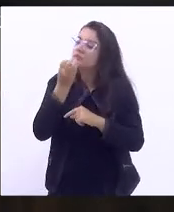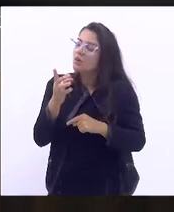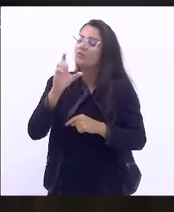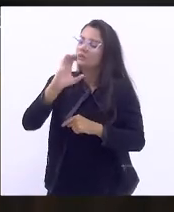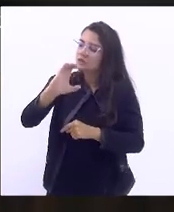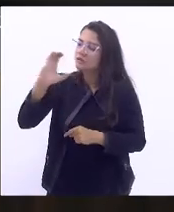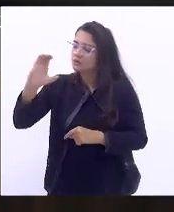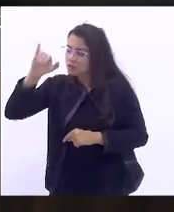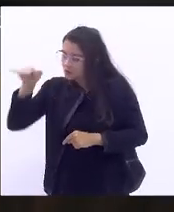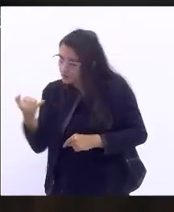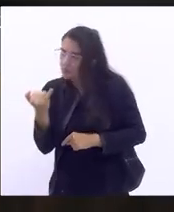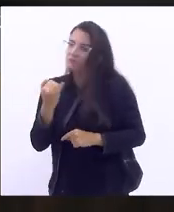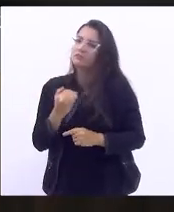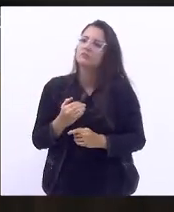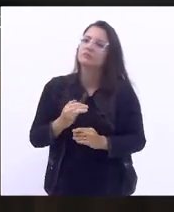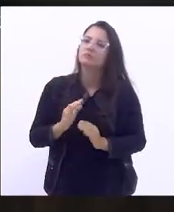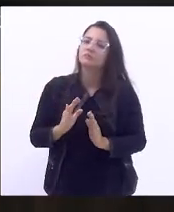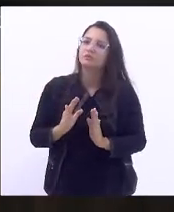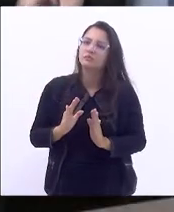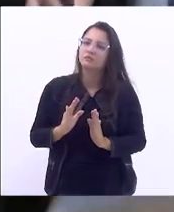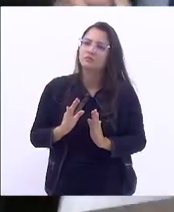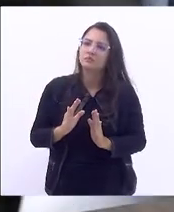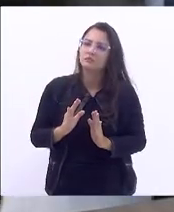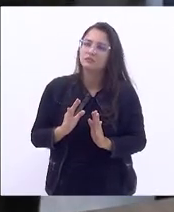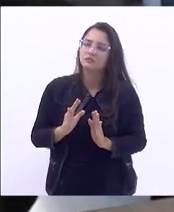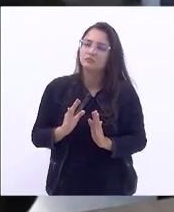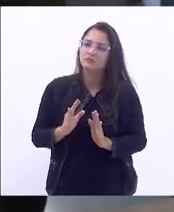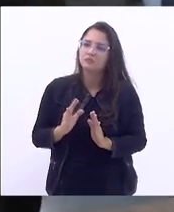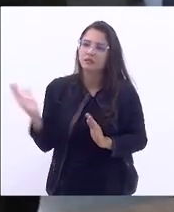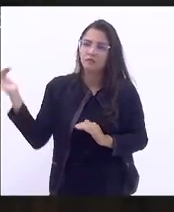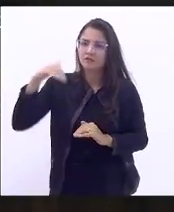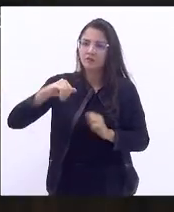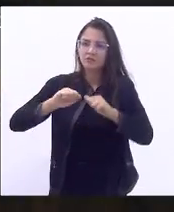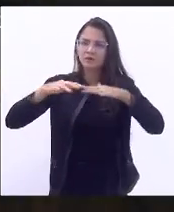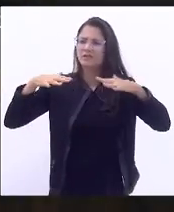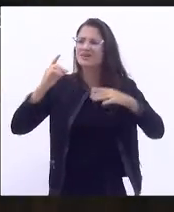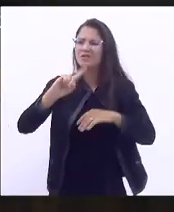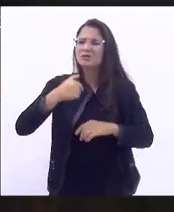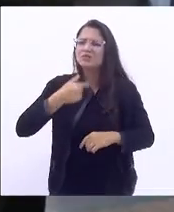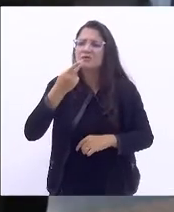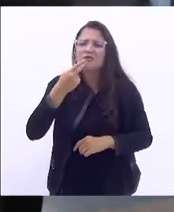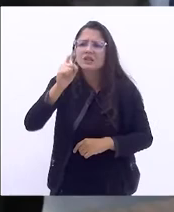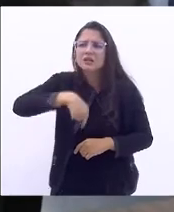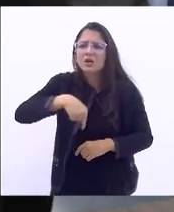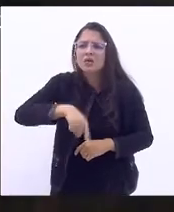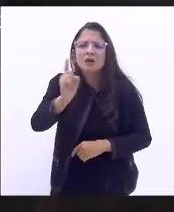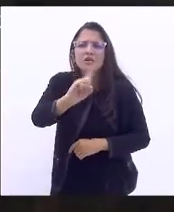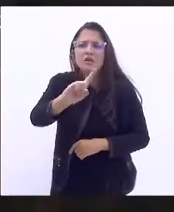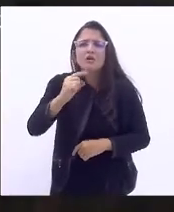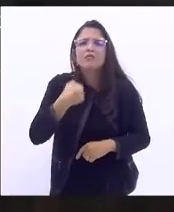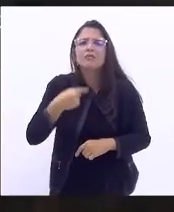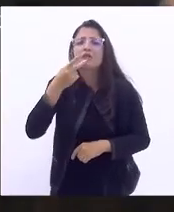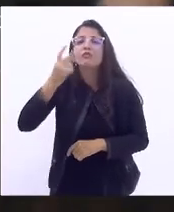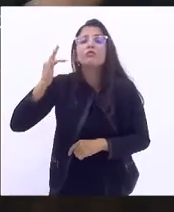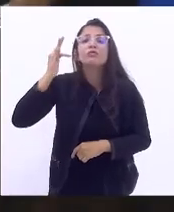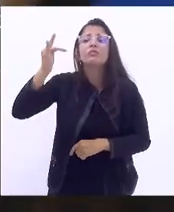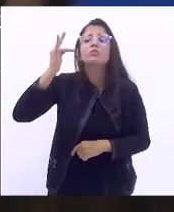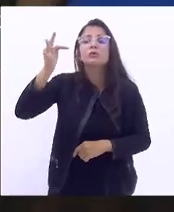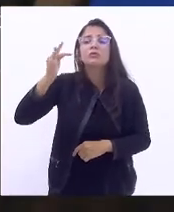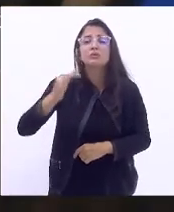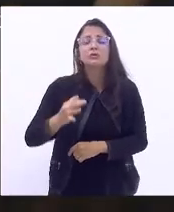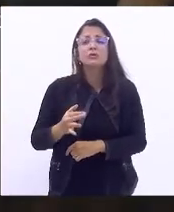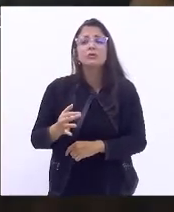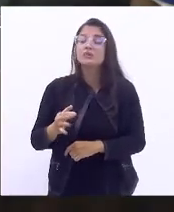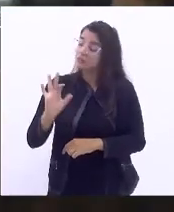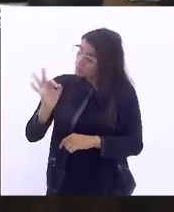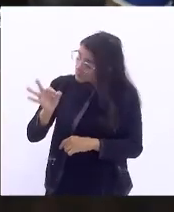Justiça, presidente, e depois, inclusive, trazer ao plenário. Eu não estou obstaculando a votação, eu estou falando para o futuro. Não, mas é justamente, porque eu